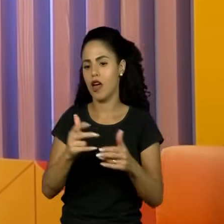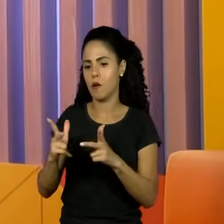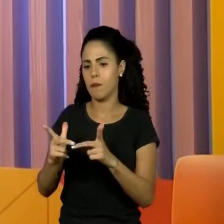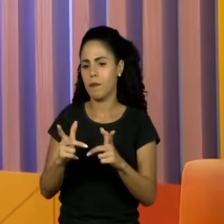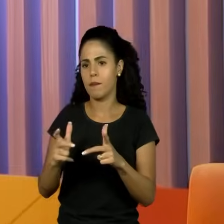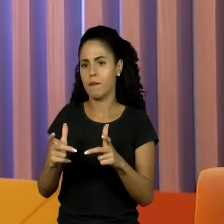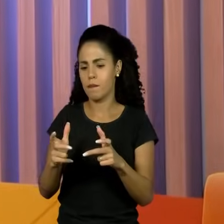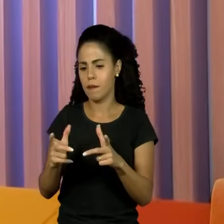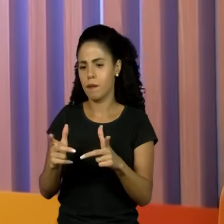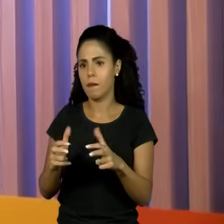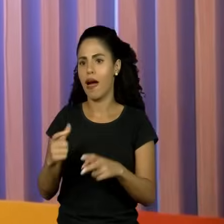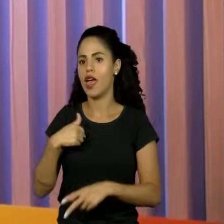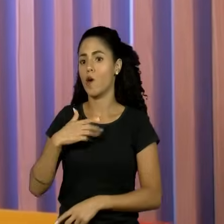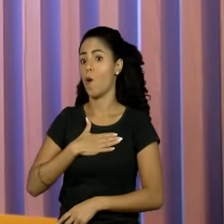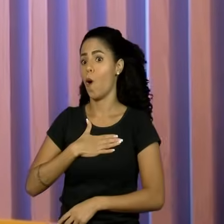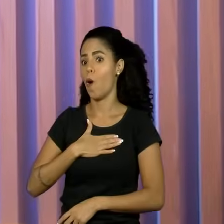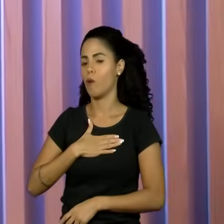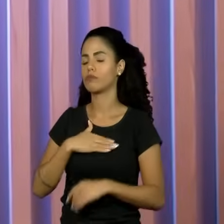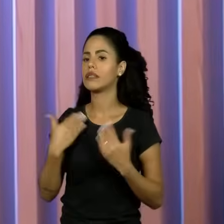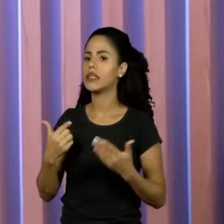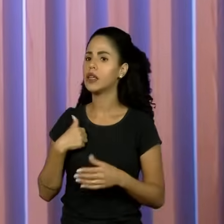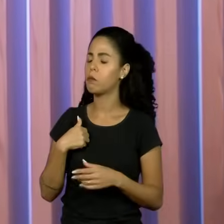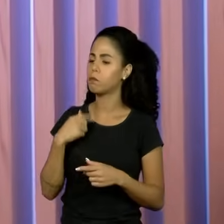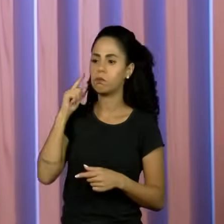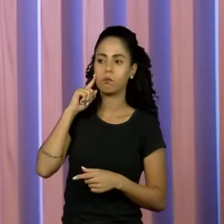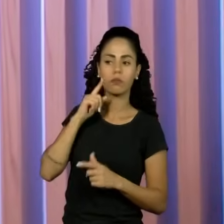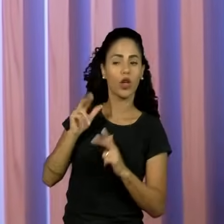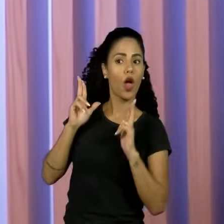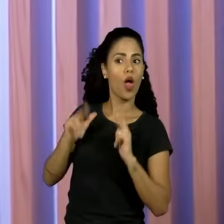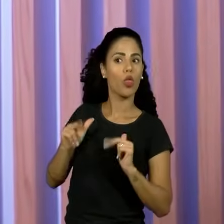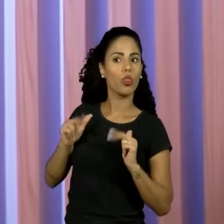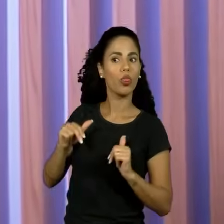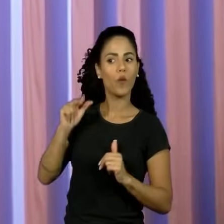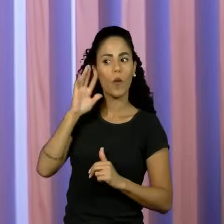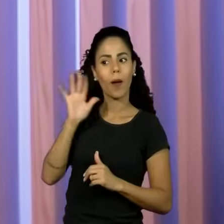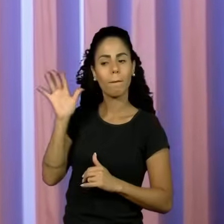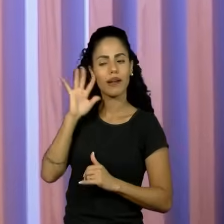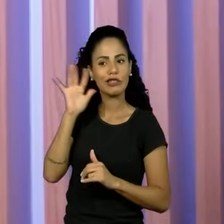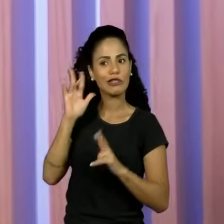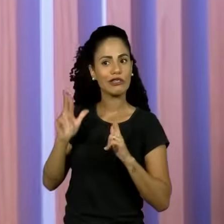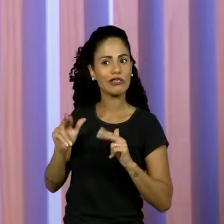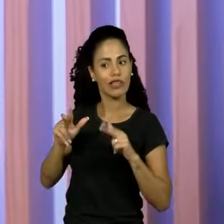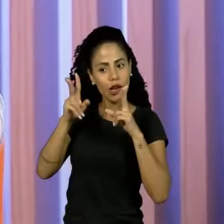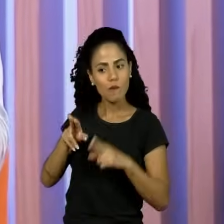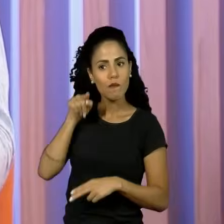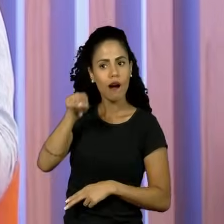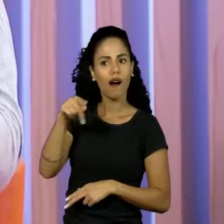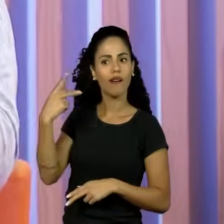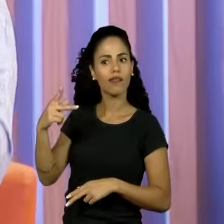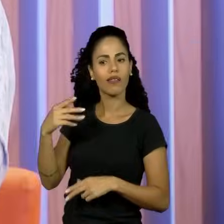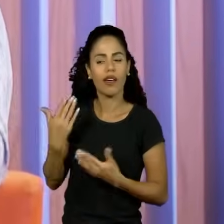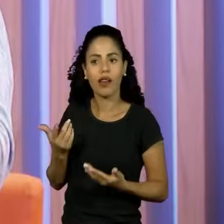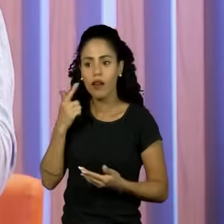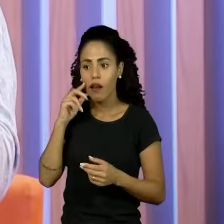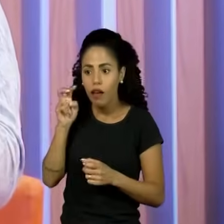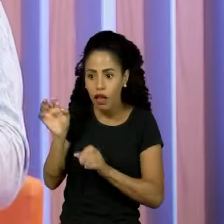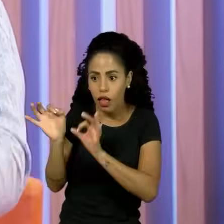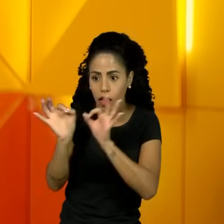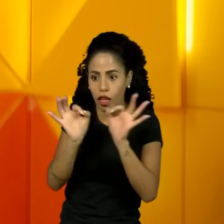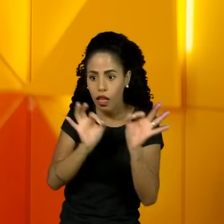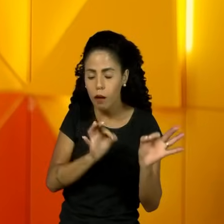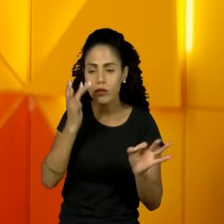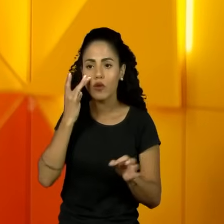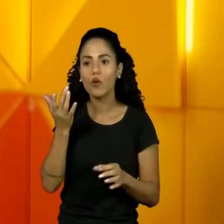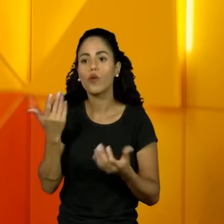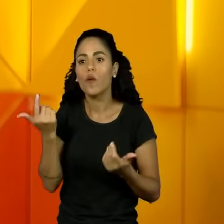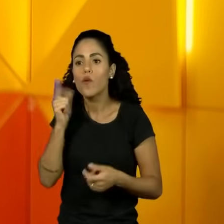fã dele. E eu nunca achei que eu ia chegar num nível na minha vida onde eu ia definitivamente assistir alguém jogando jogos, né?